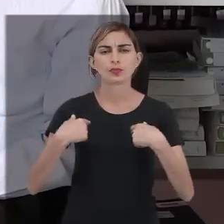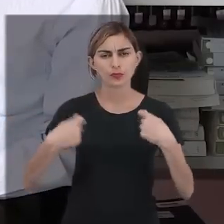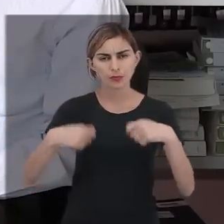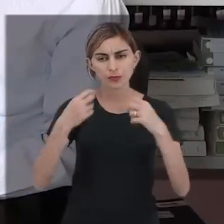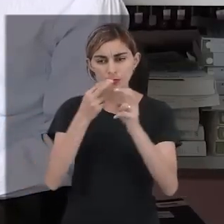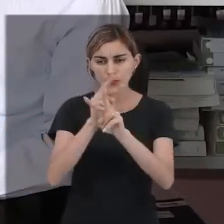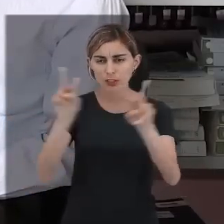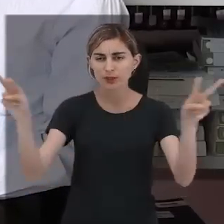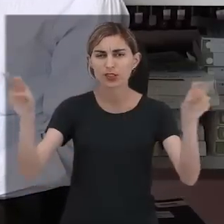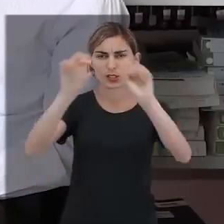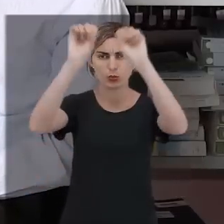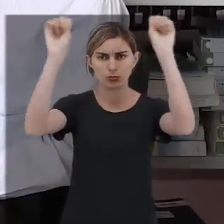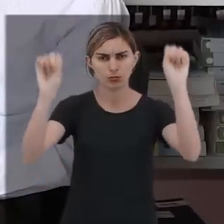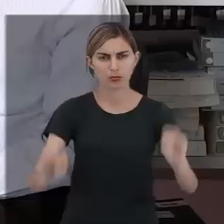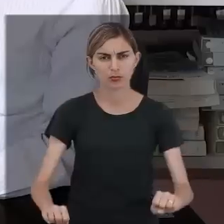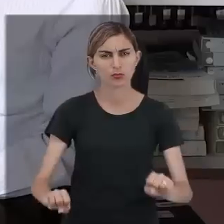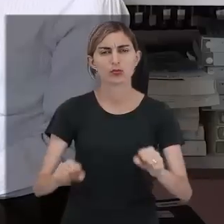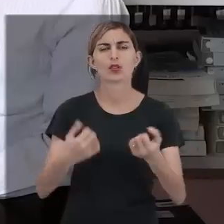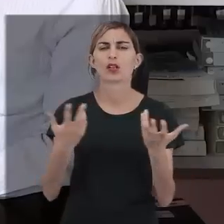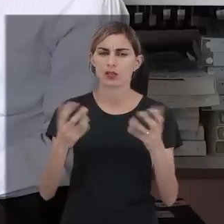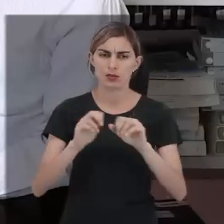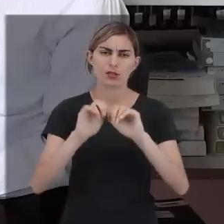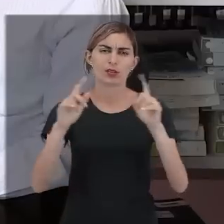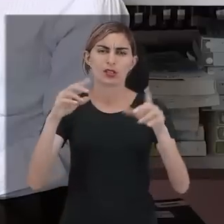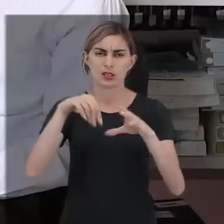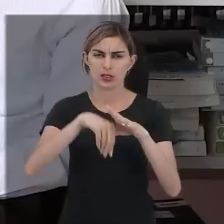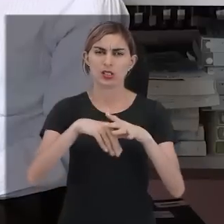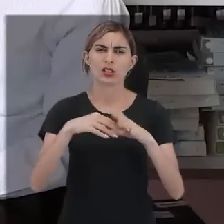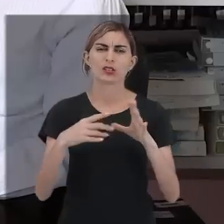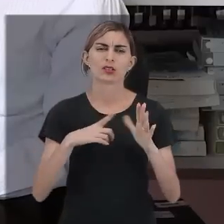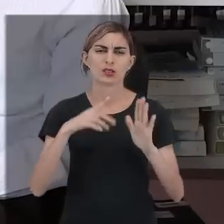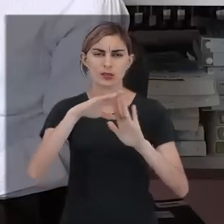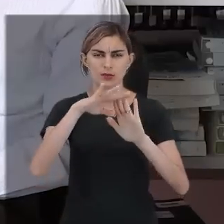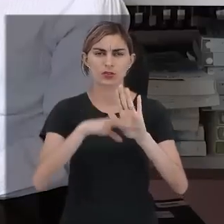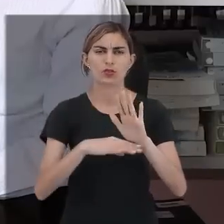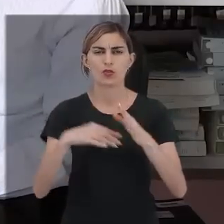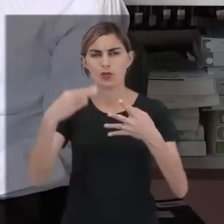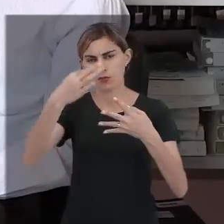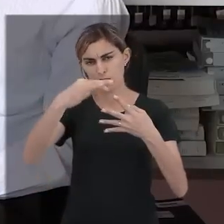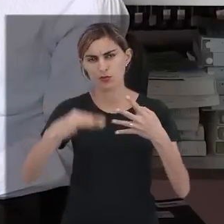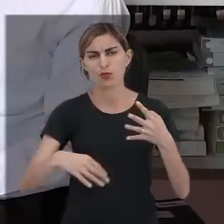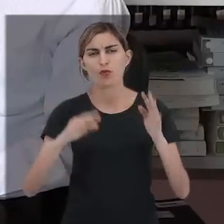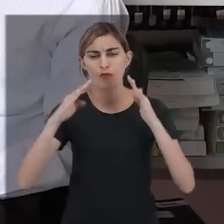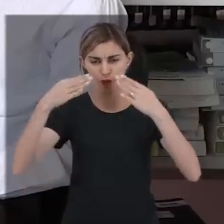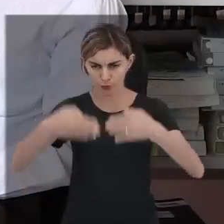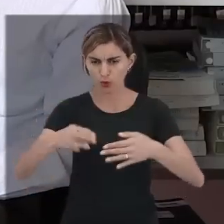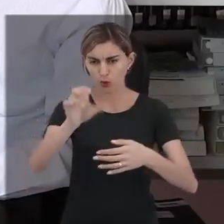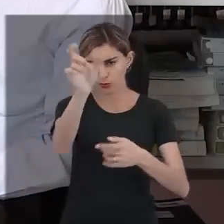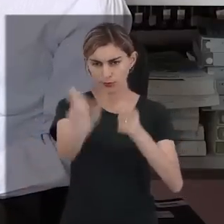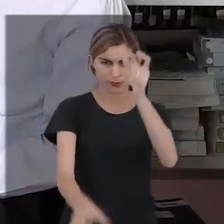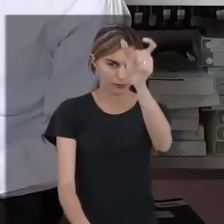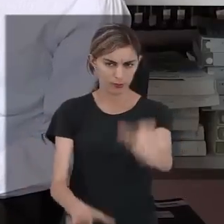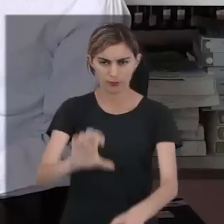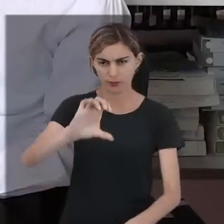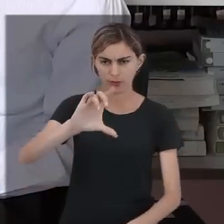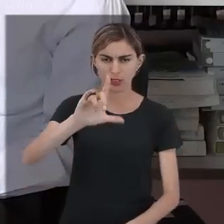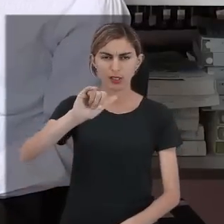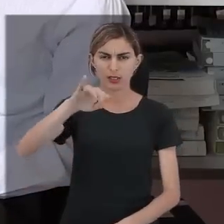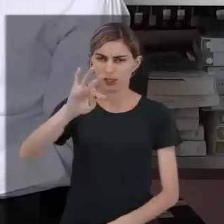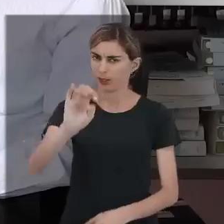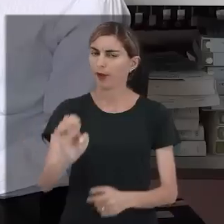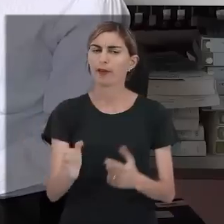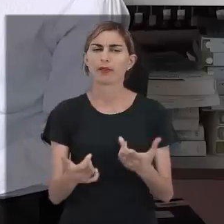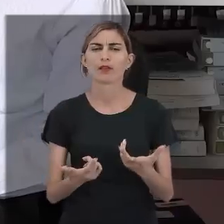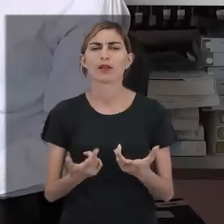ter essa visão sistêmica. Obviamente que dentro dos princípios de qualidade temos o foco no cliente, que é a razão de ser da empresa, uma vez que a